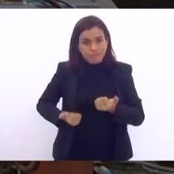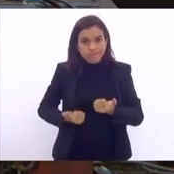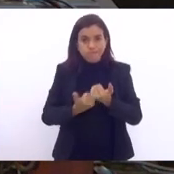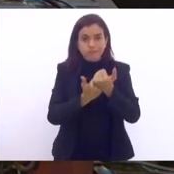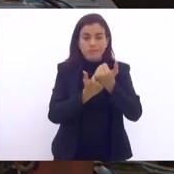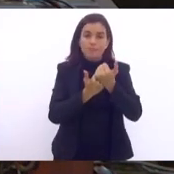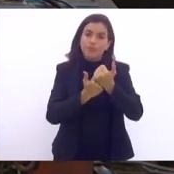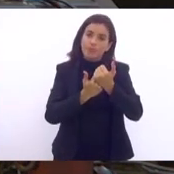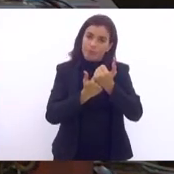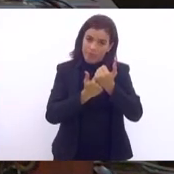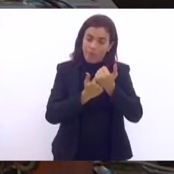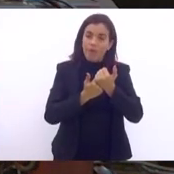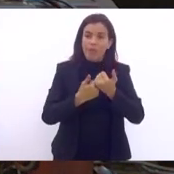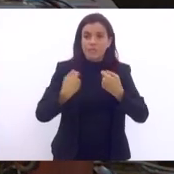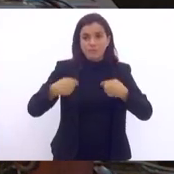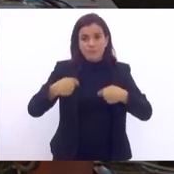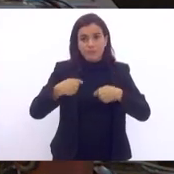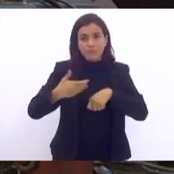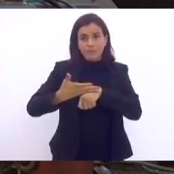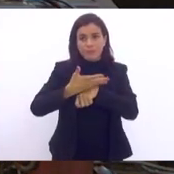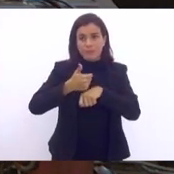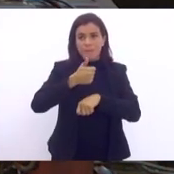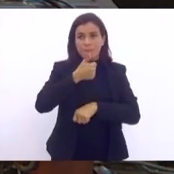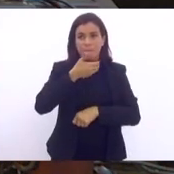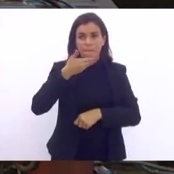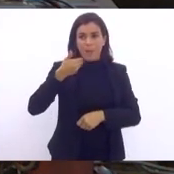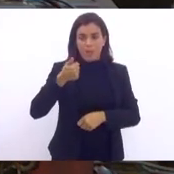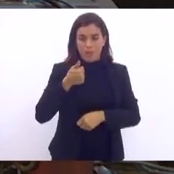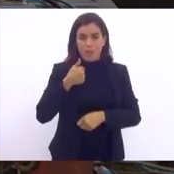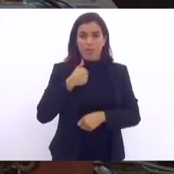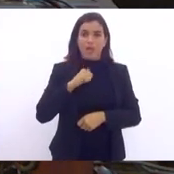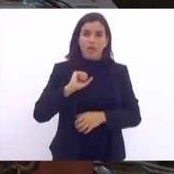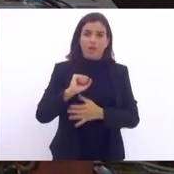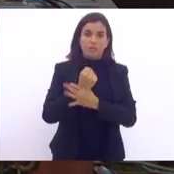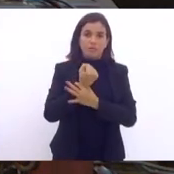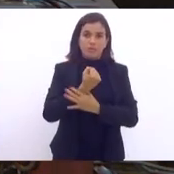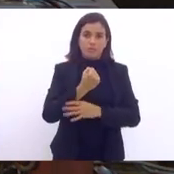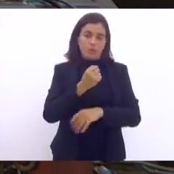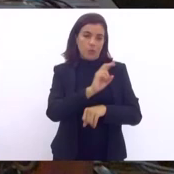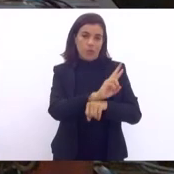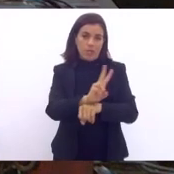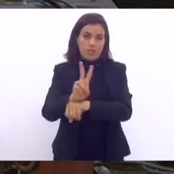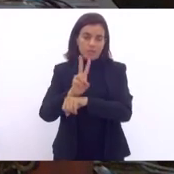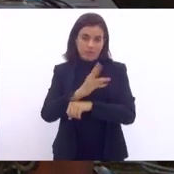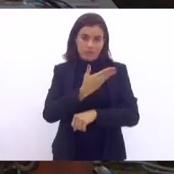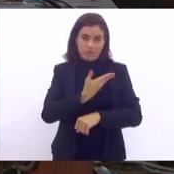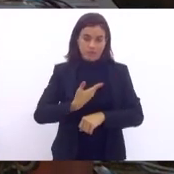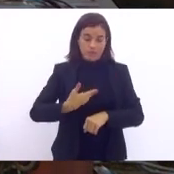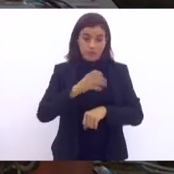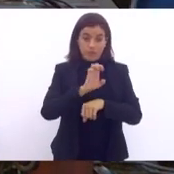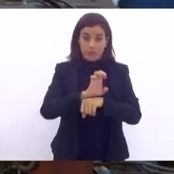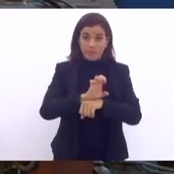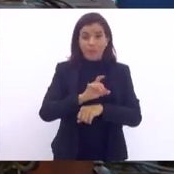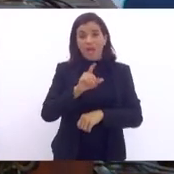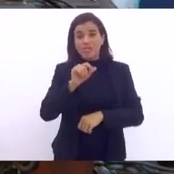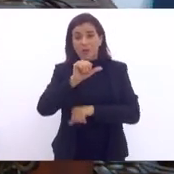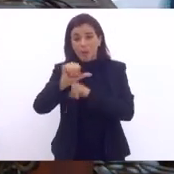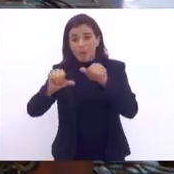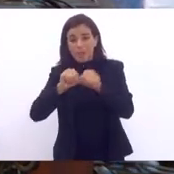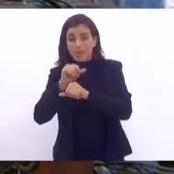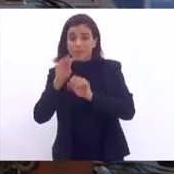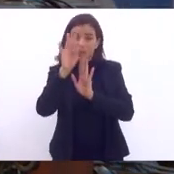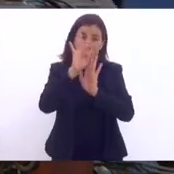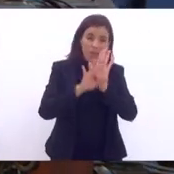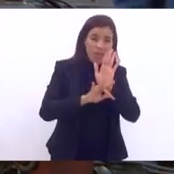melhorar para a segurança no Estado. Então, acho que é só adequação de um termo ou outro. Então, acho que eu estou querendo sugerir aqui ou a